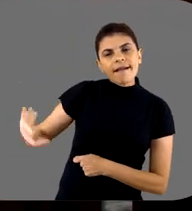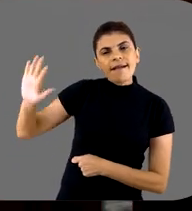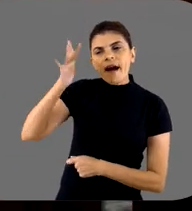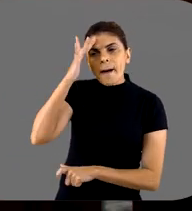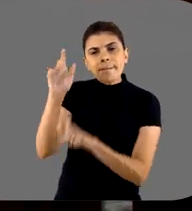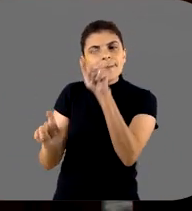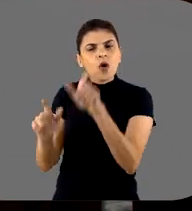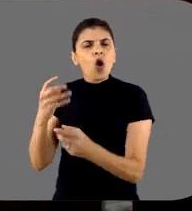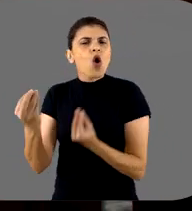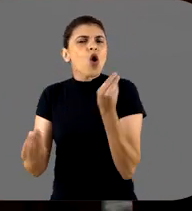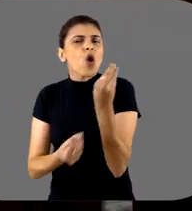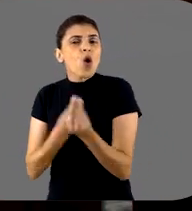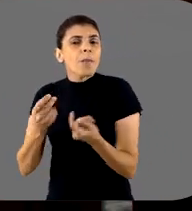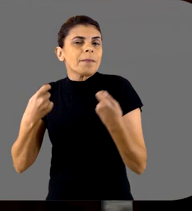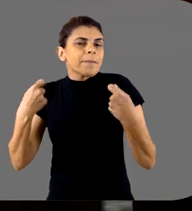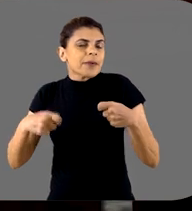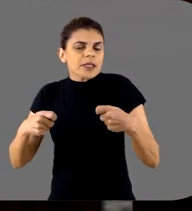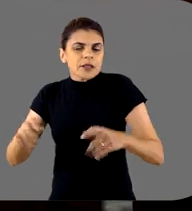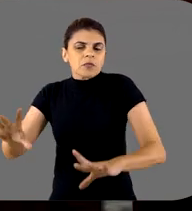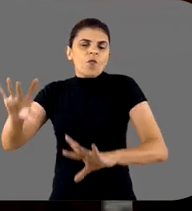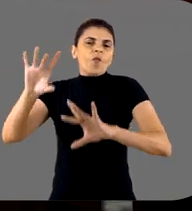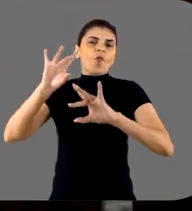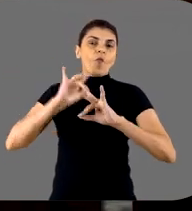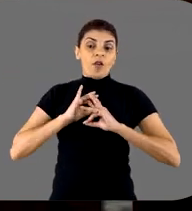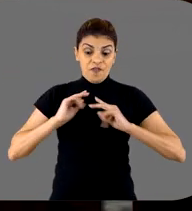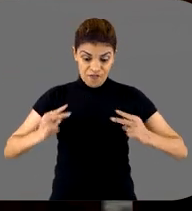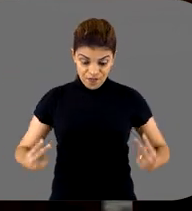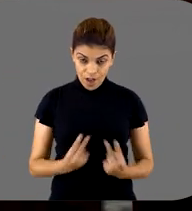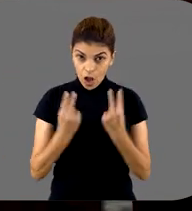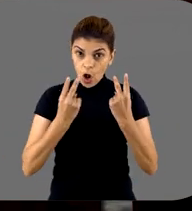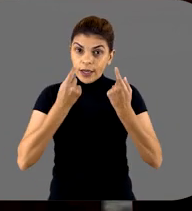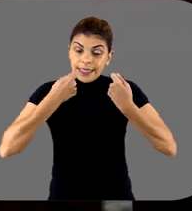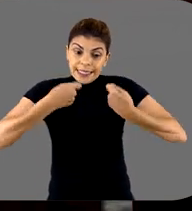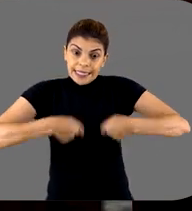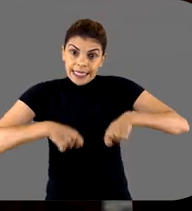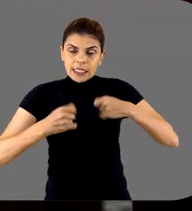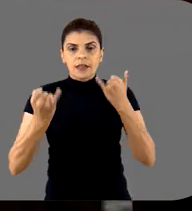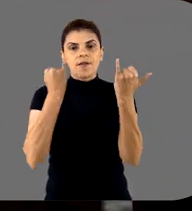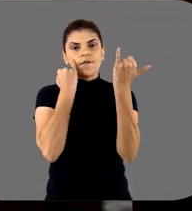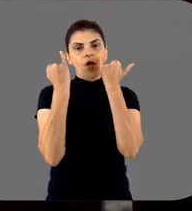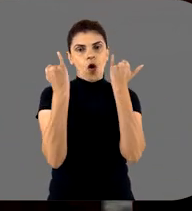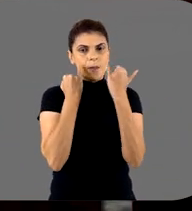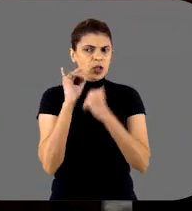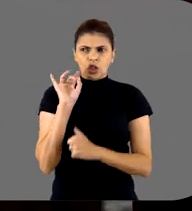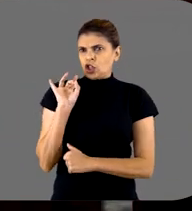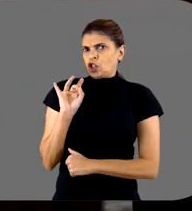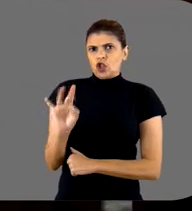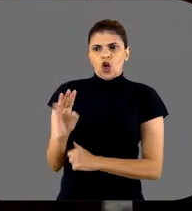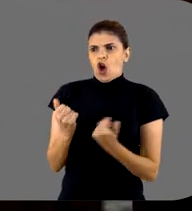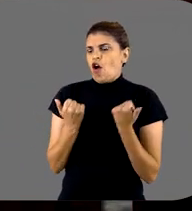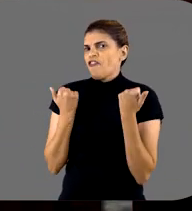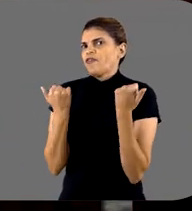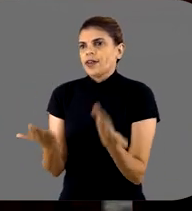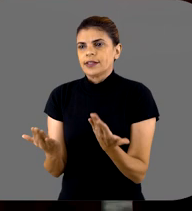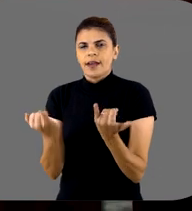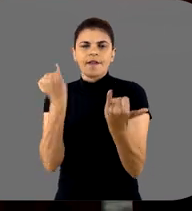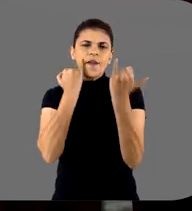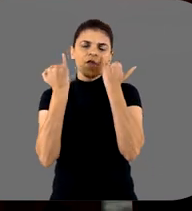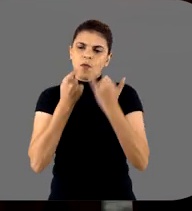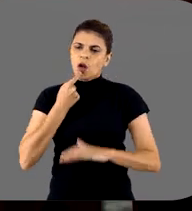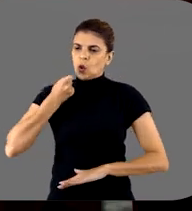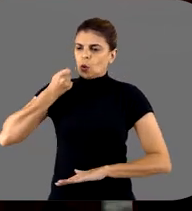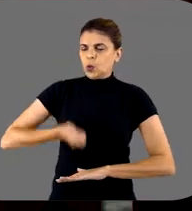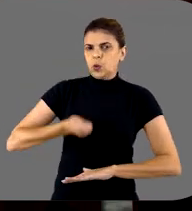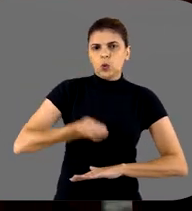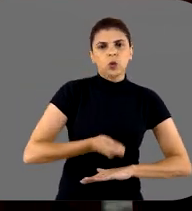entender como que as pessoas precisam incorporar seus valores, suas necessidades nas informações, e não apenas oferecer